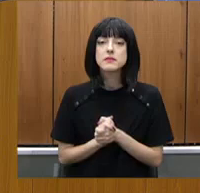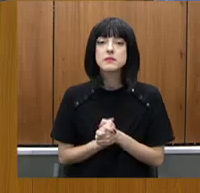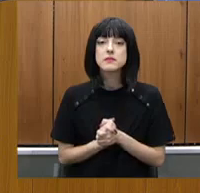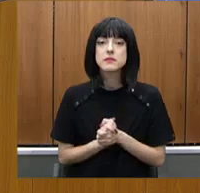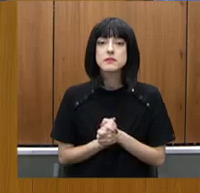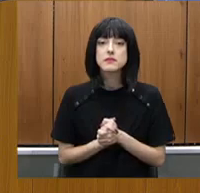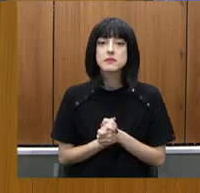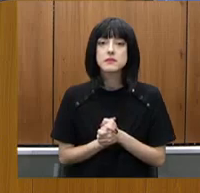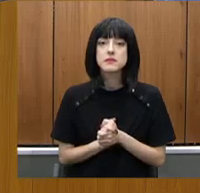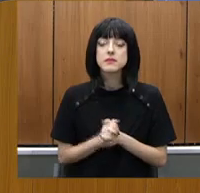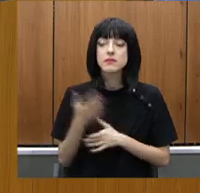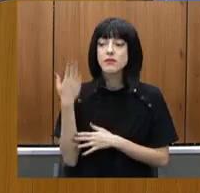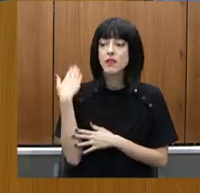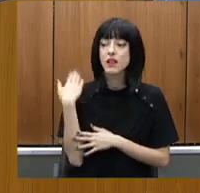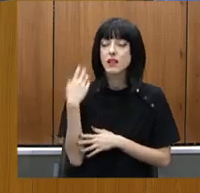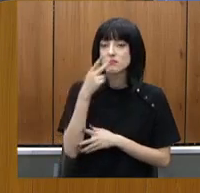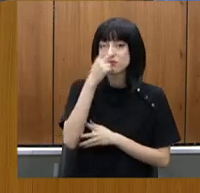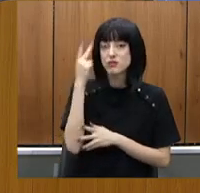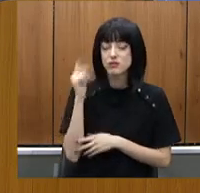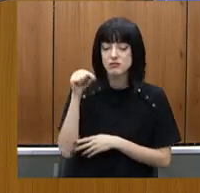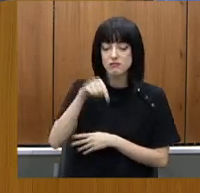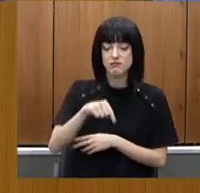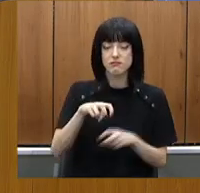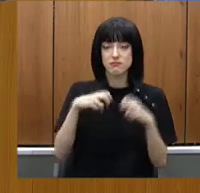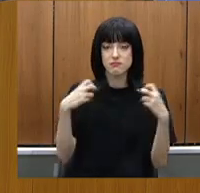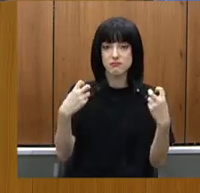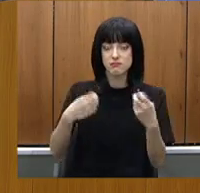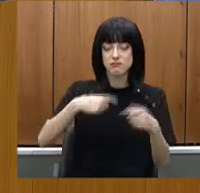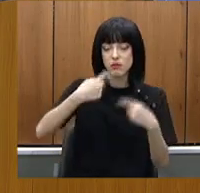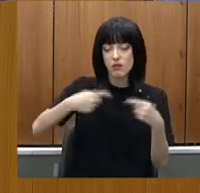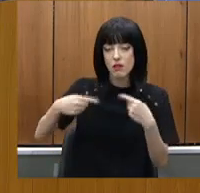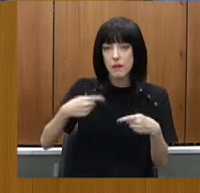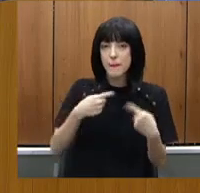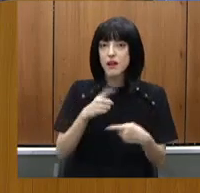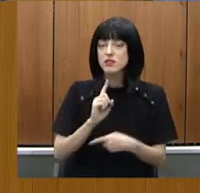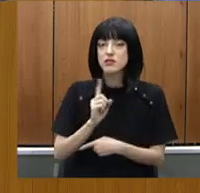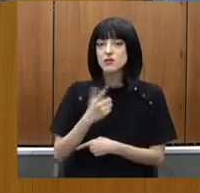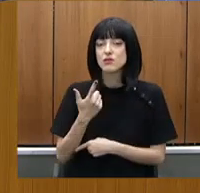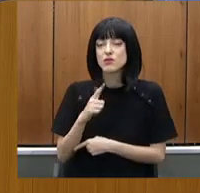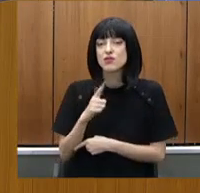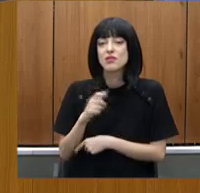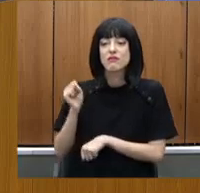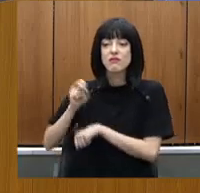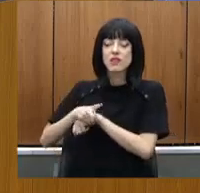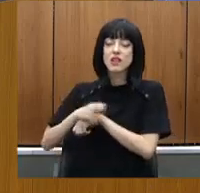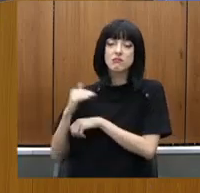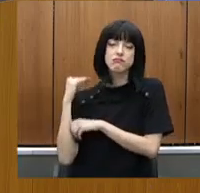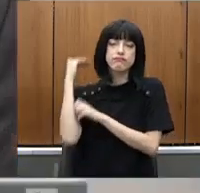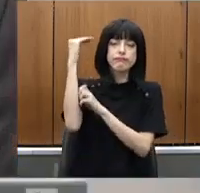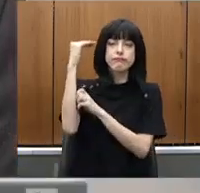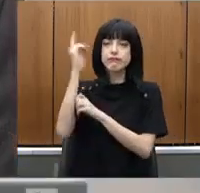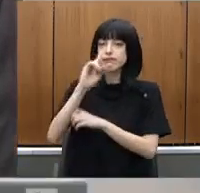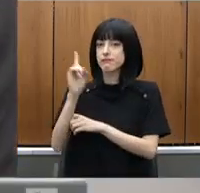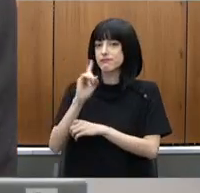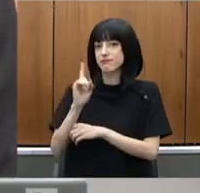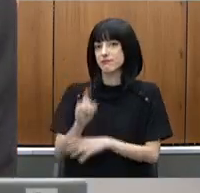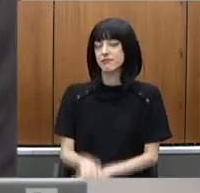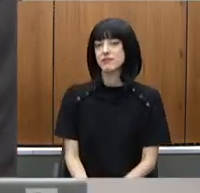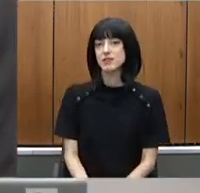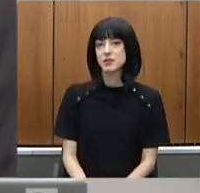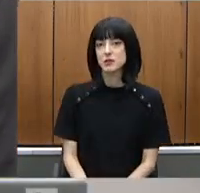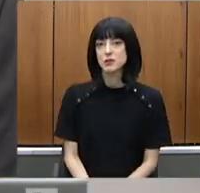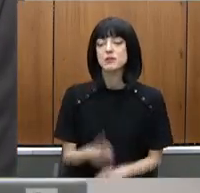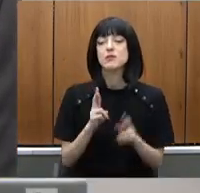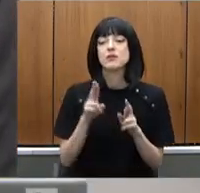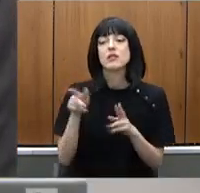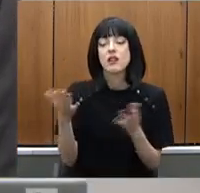relevo que pudesse tomar decisões dar aqui diretores da fazenda da Seplag mas eu acho que pegaram o deputado